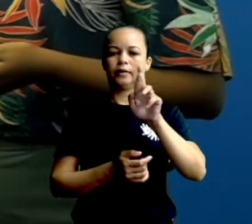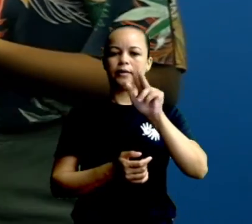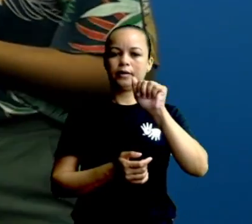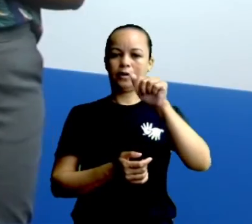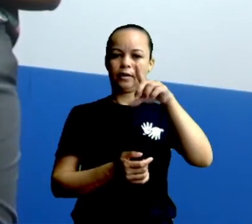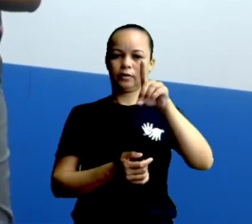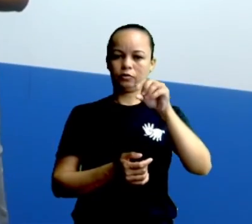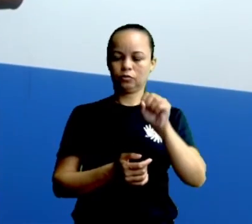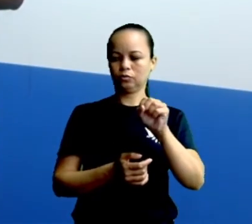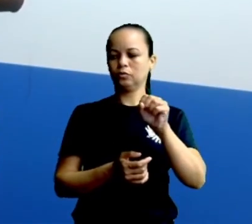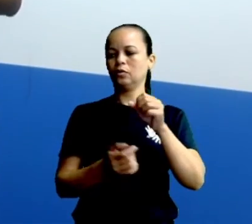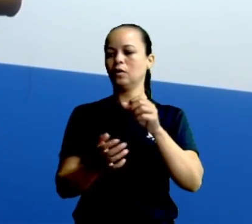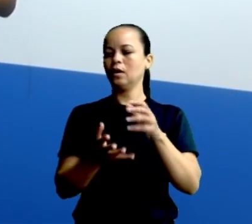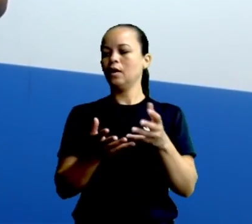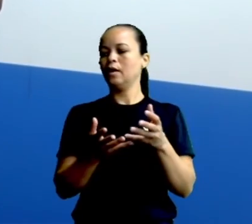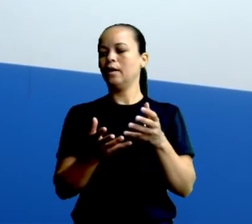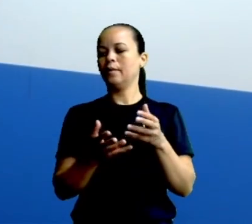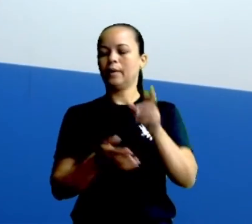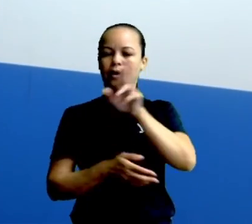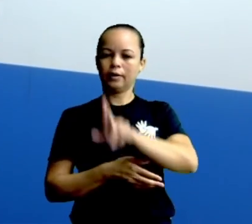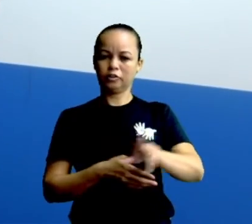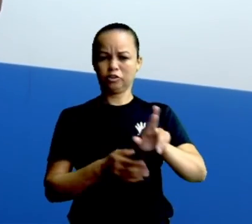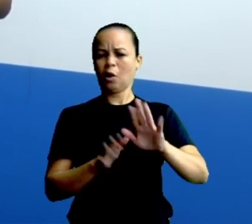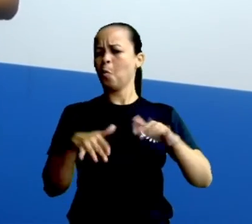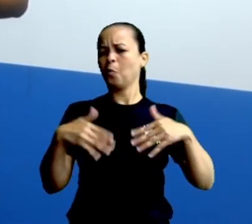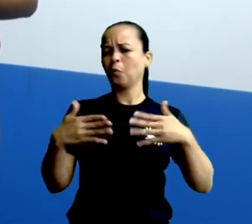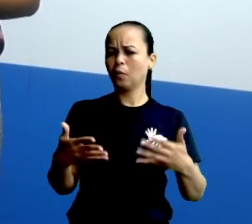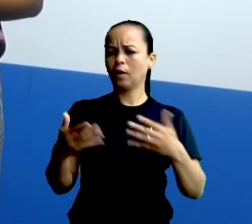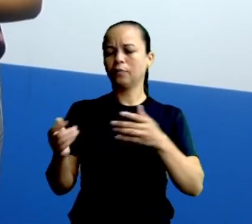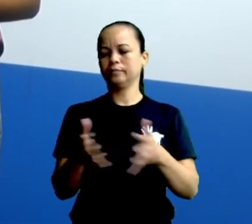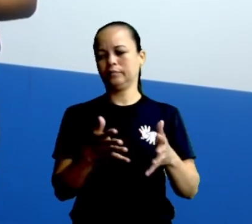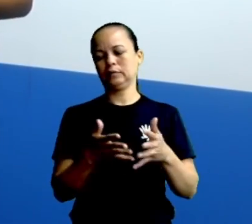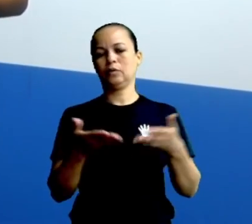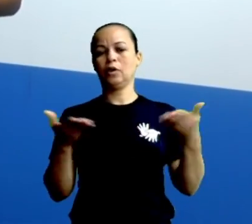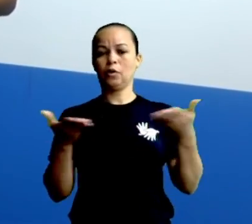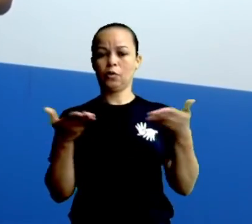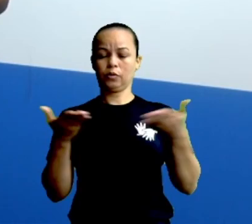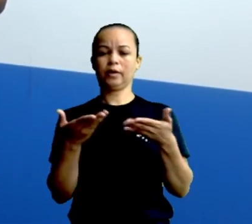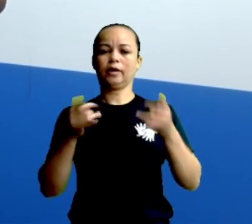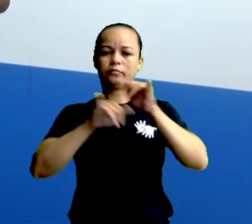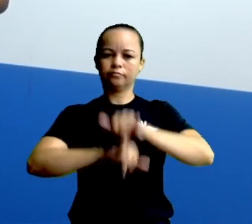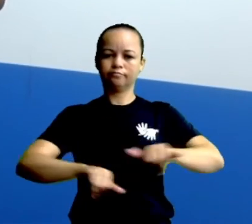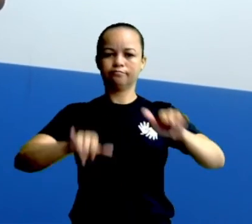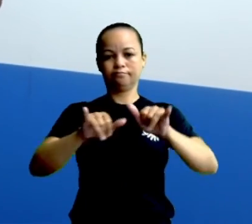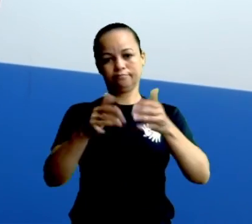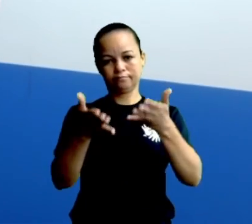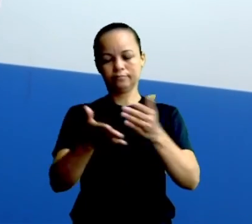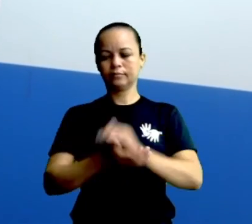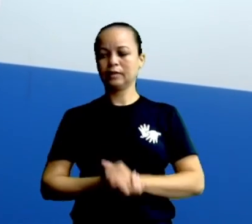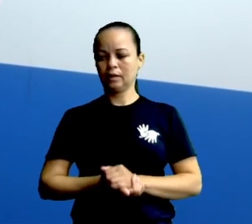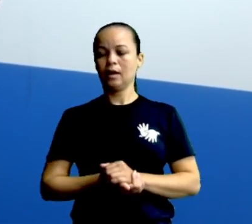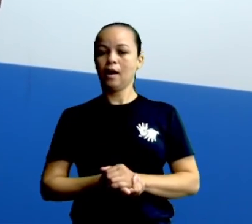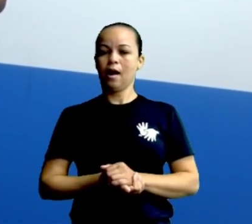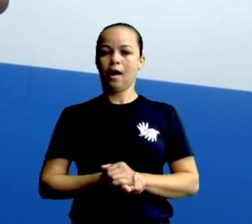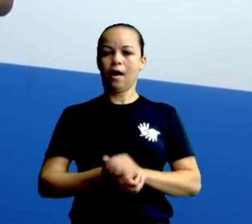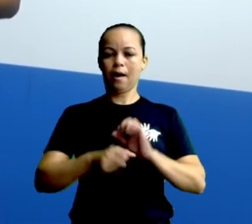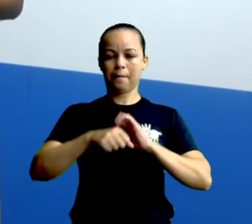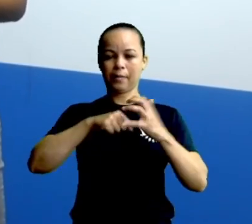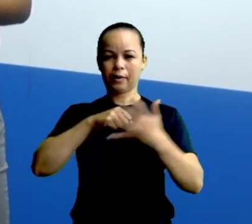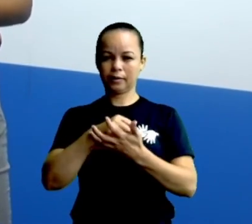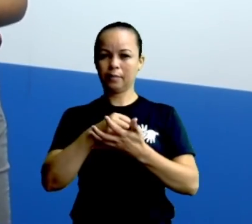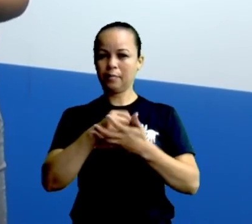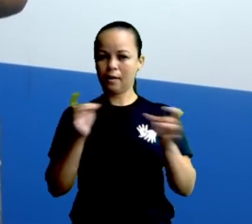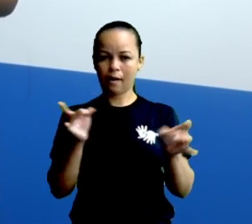aí eu quero agora, para encerrar, deixar um recadinho com vocês, dizer que a pandemia ainda não acabou. Quem ainda não tomou